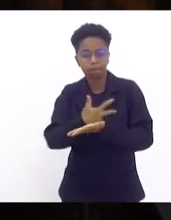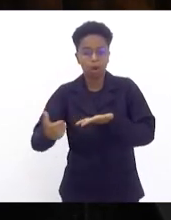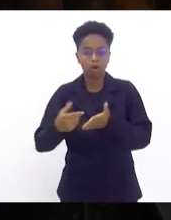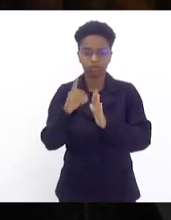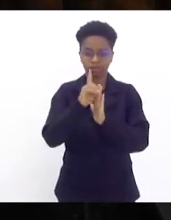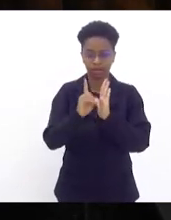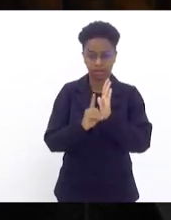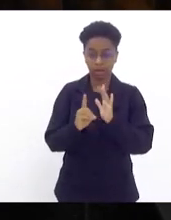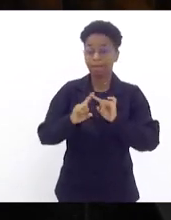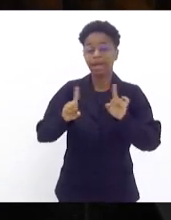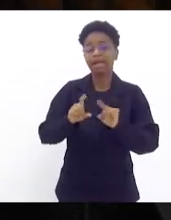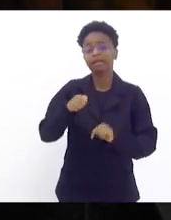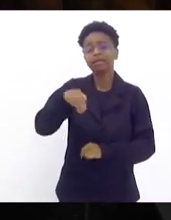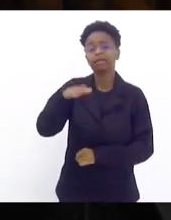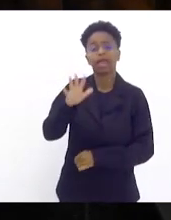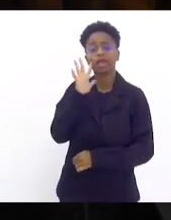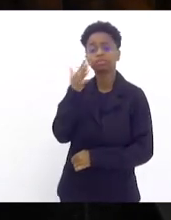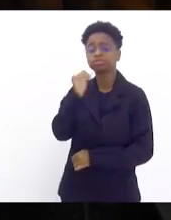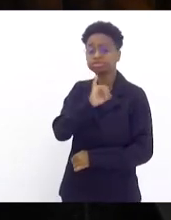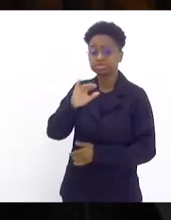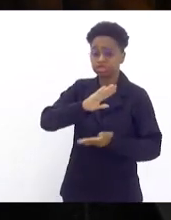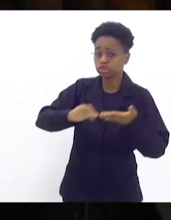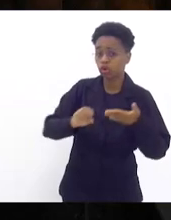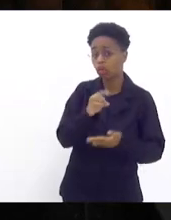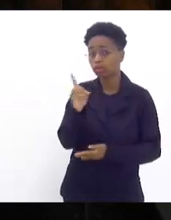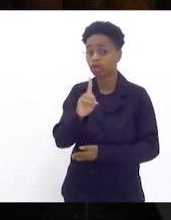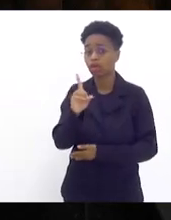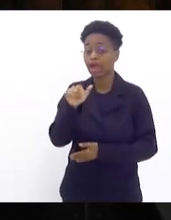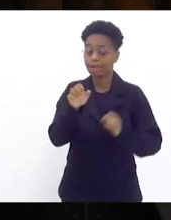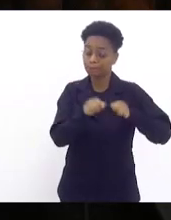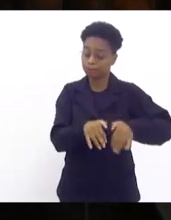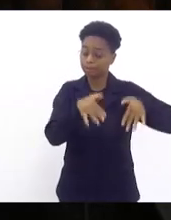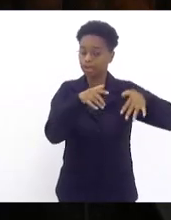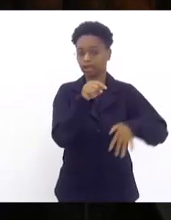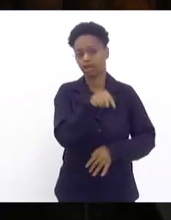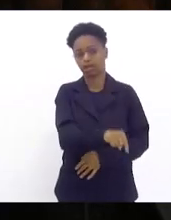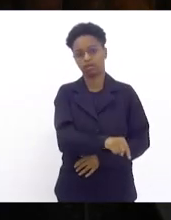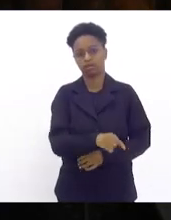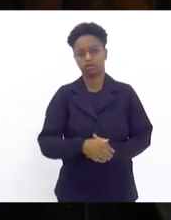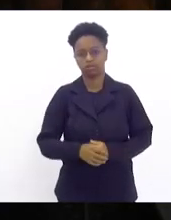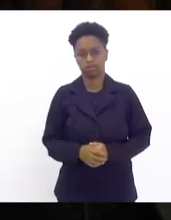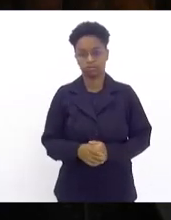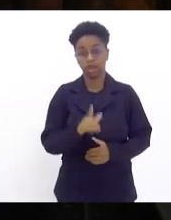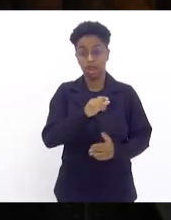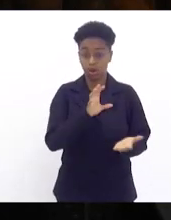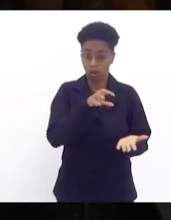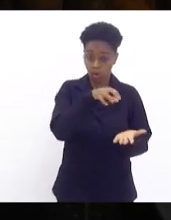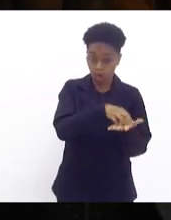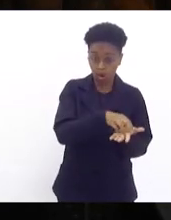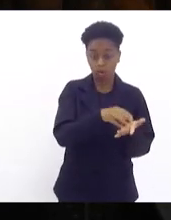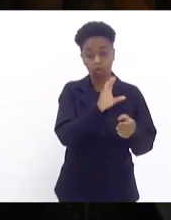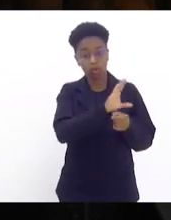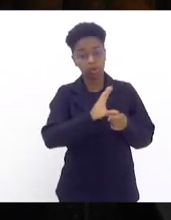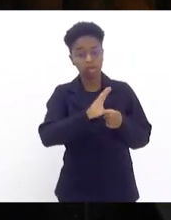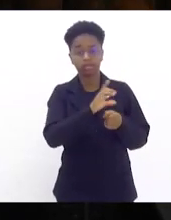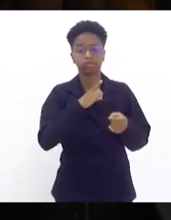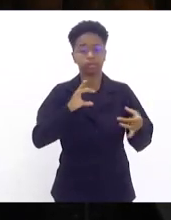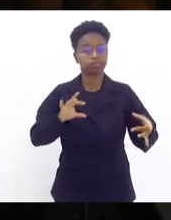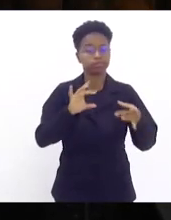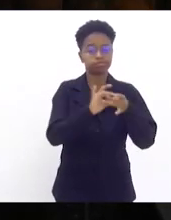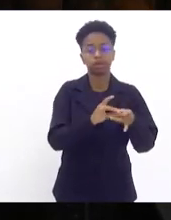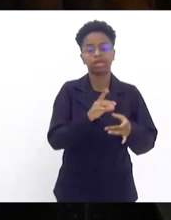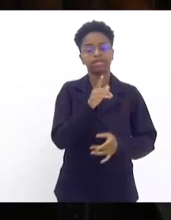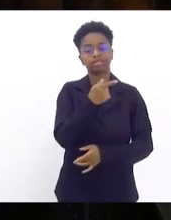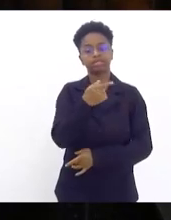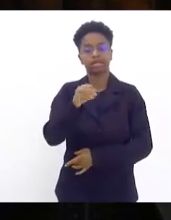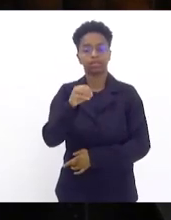quem vai decidir se encaixa ou não é o plenário órgão colegiado composto de 70